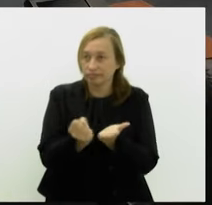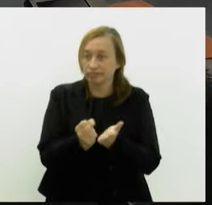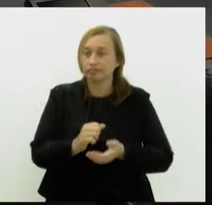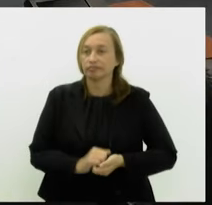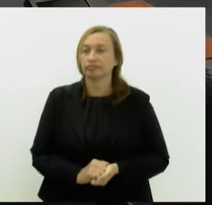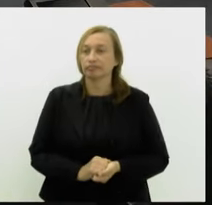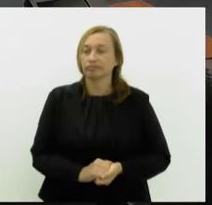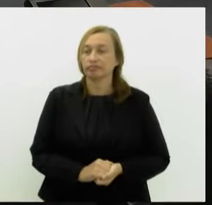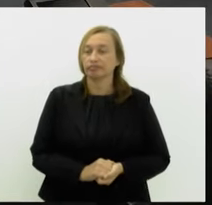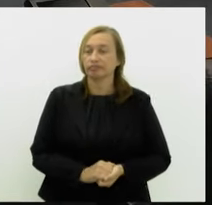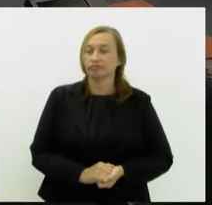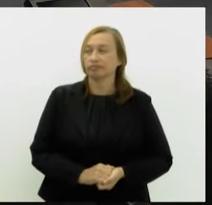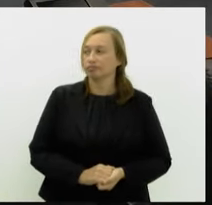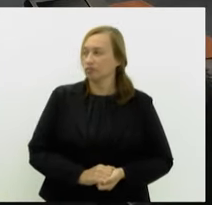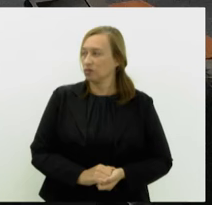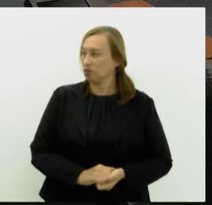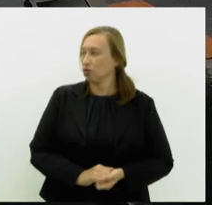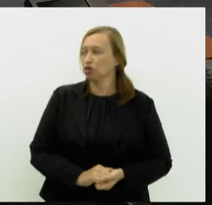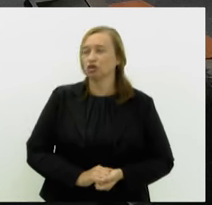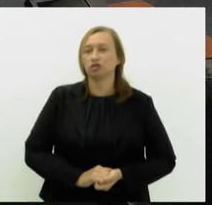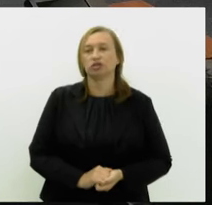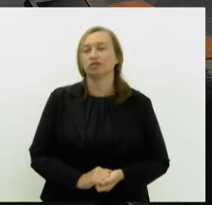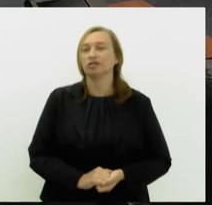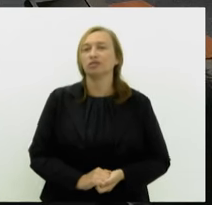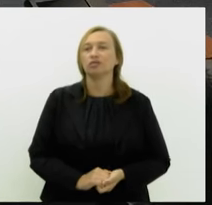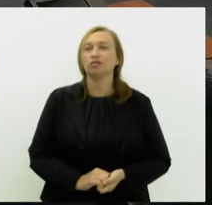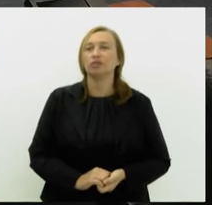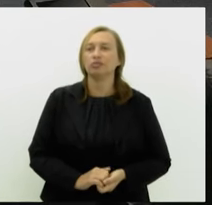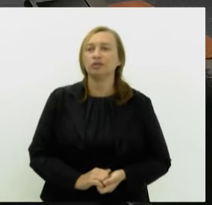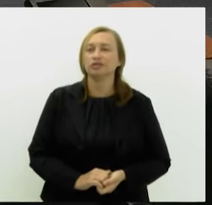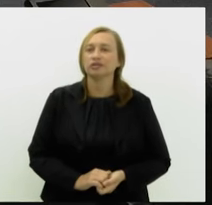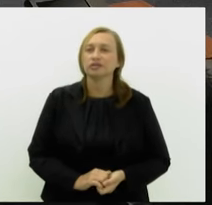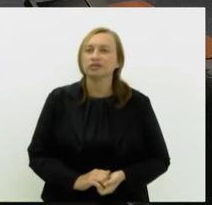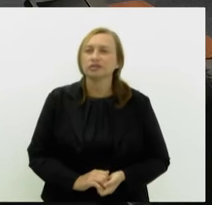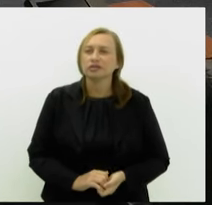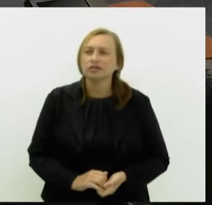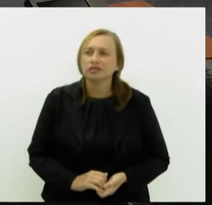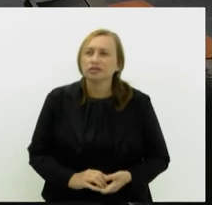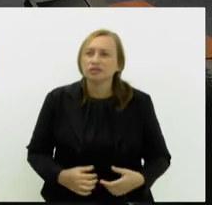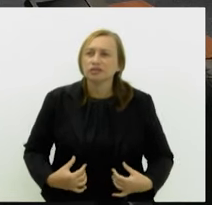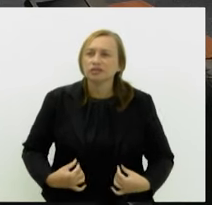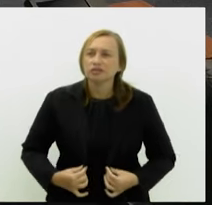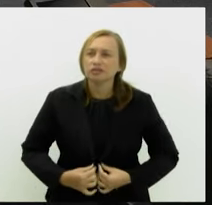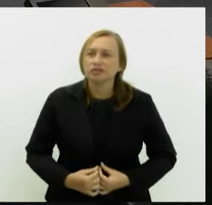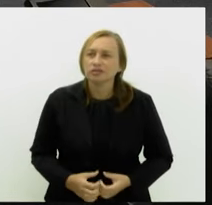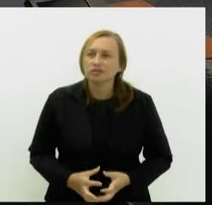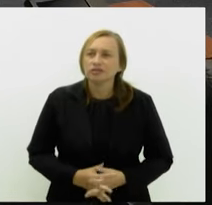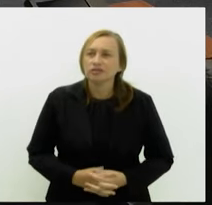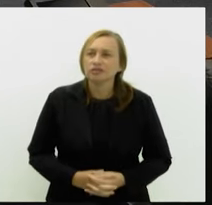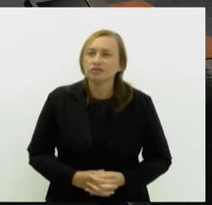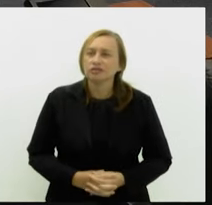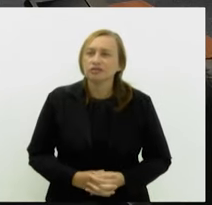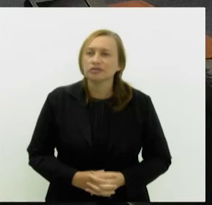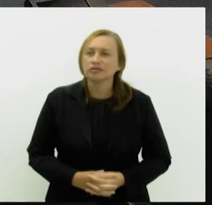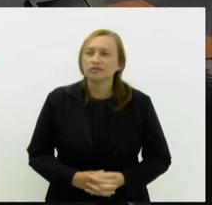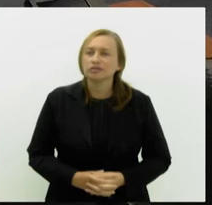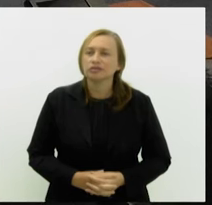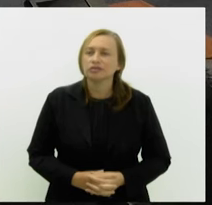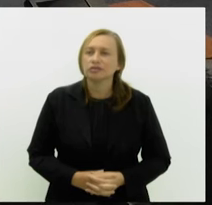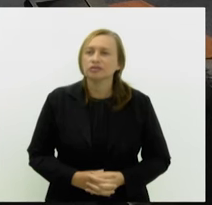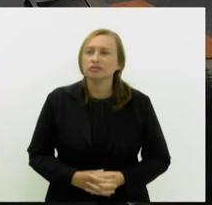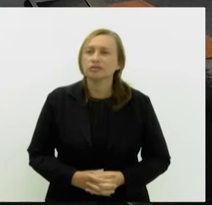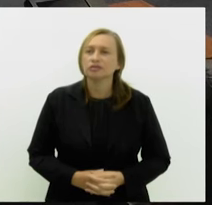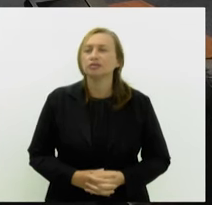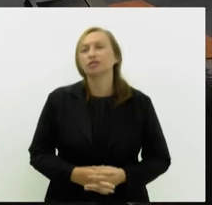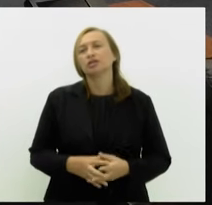Presidente e deputada Renata, o seu projeto é muito pertinente, é importante, mas eu